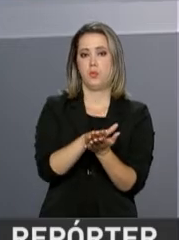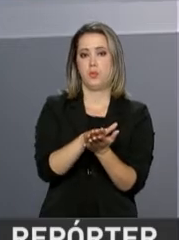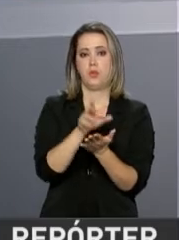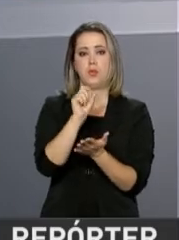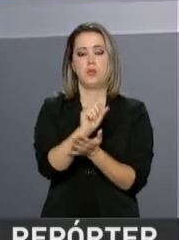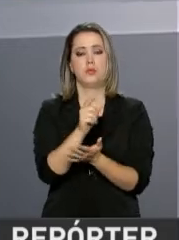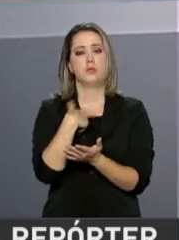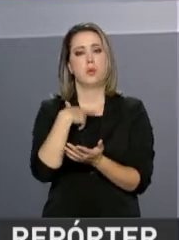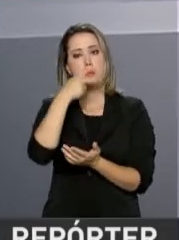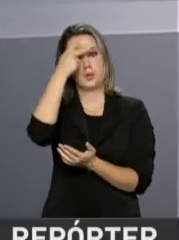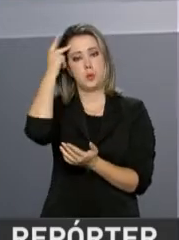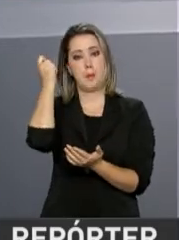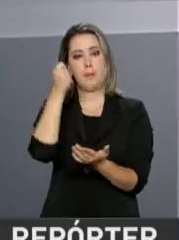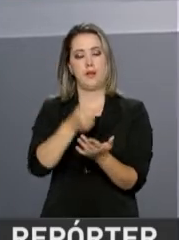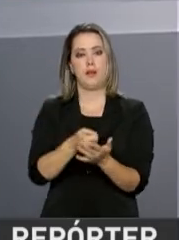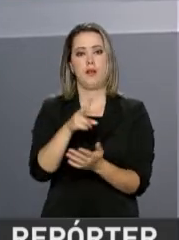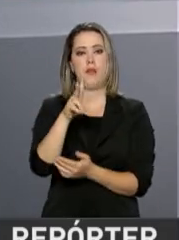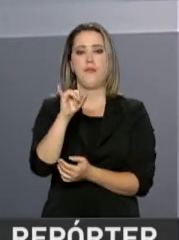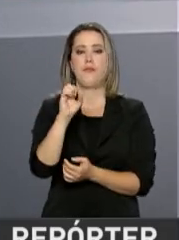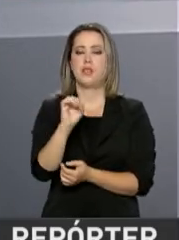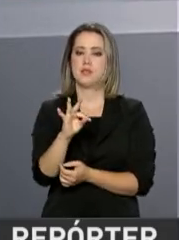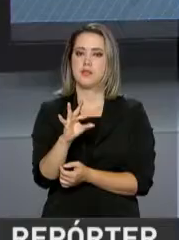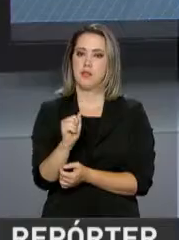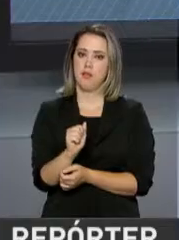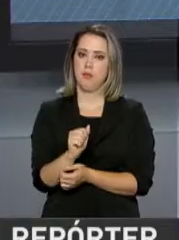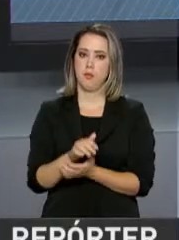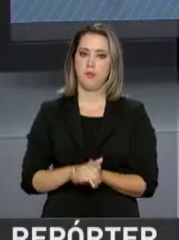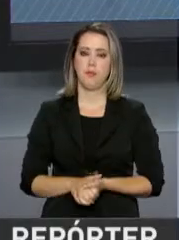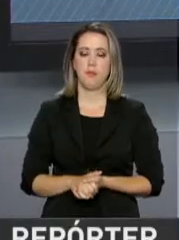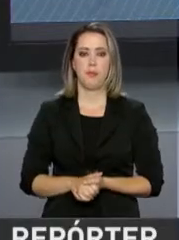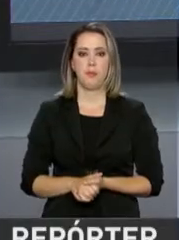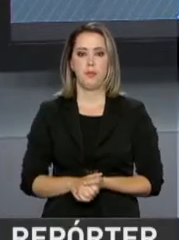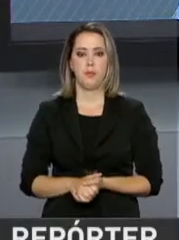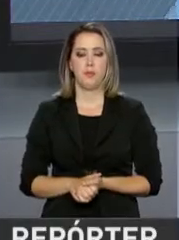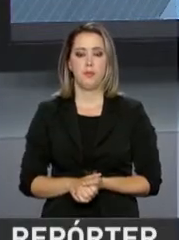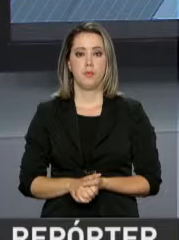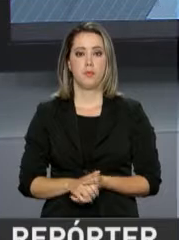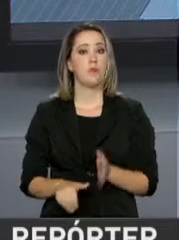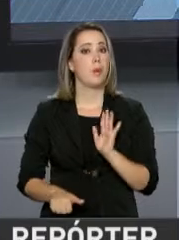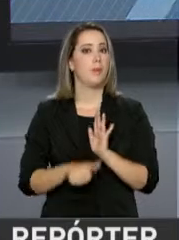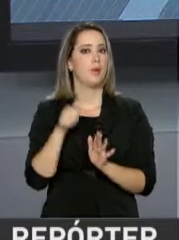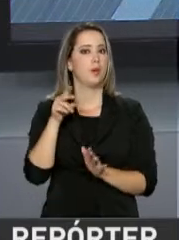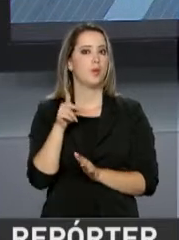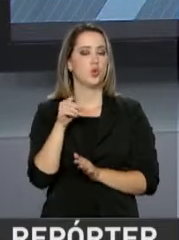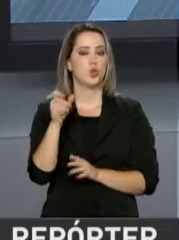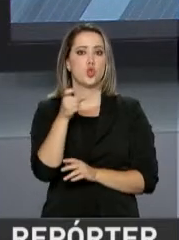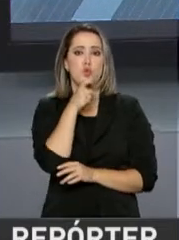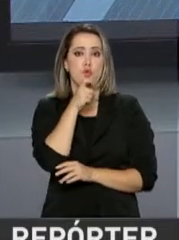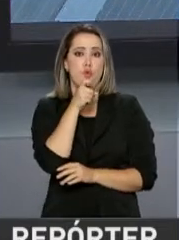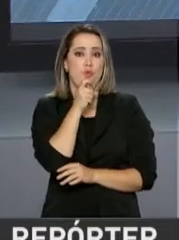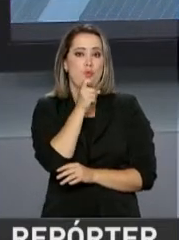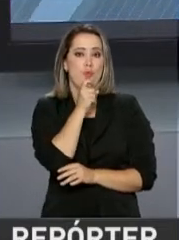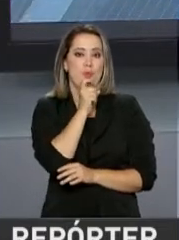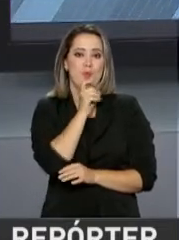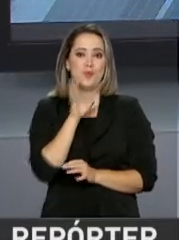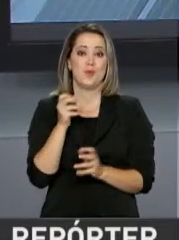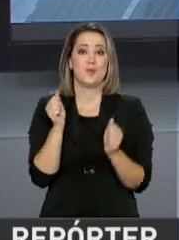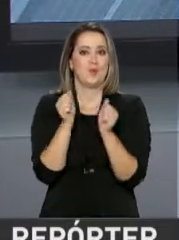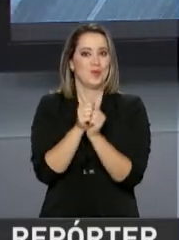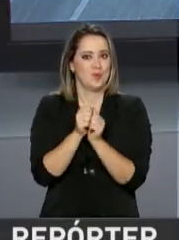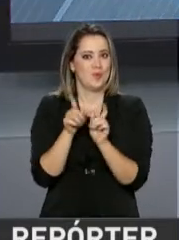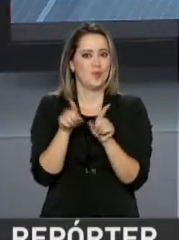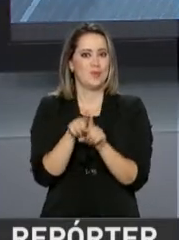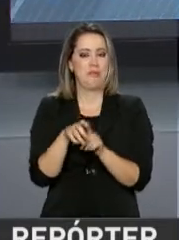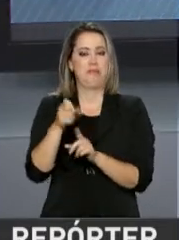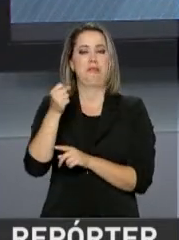mãos para quem pagar o débito à vista primeiro dia do inverno e junto com o frio sem